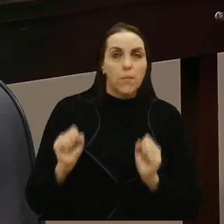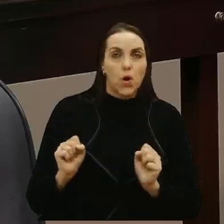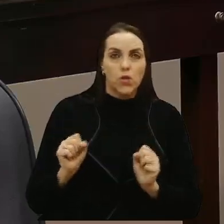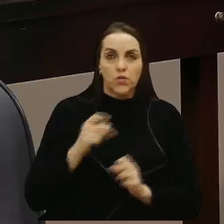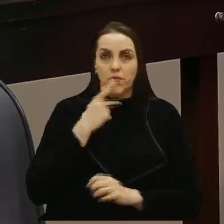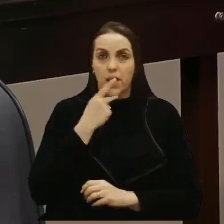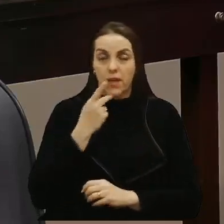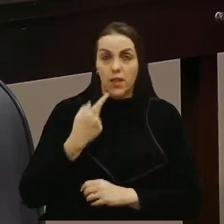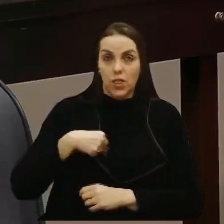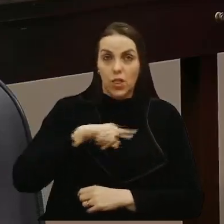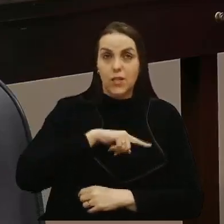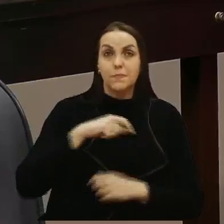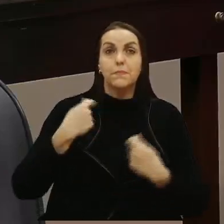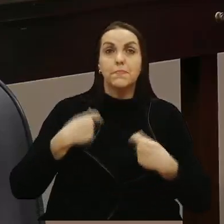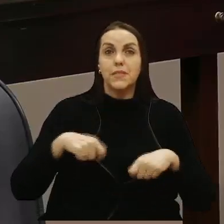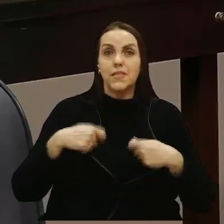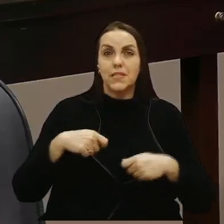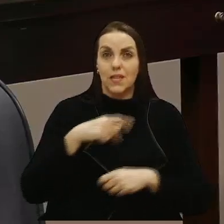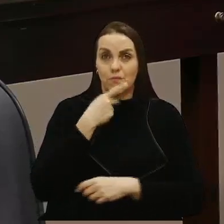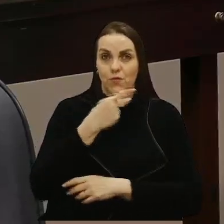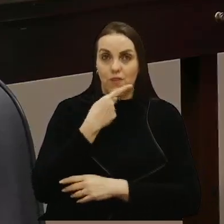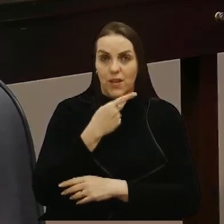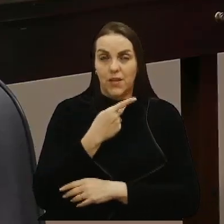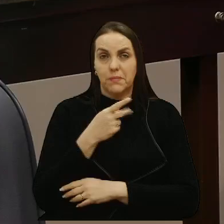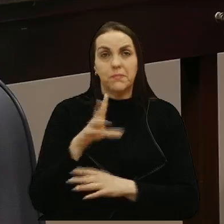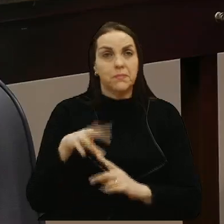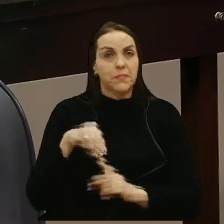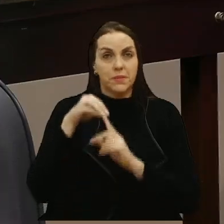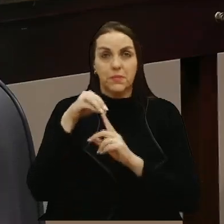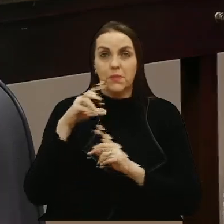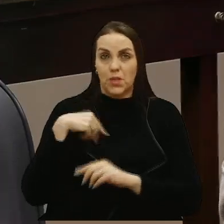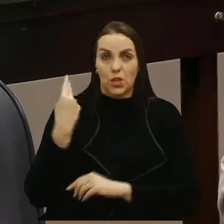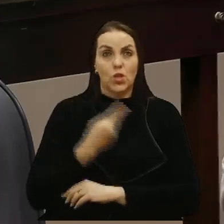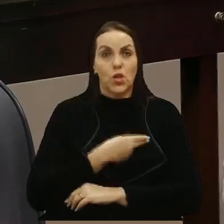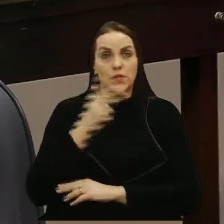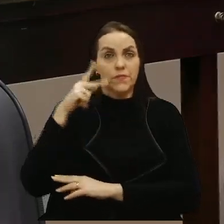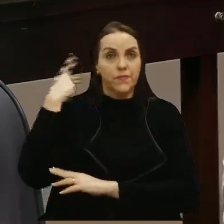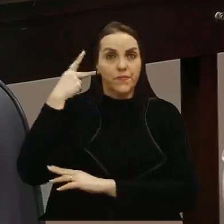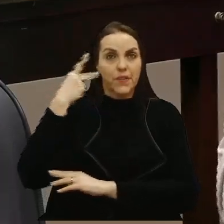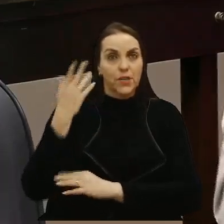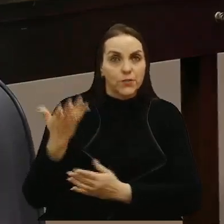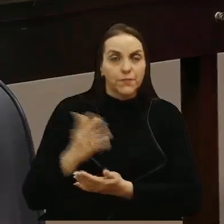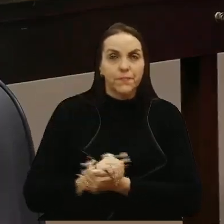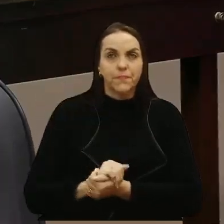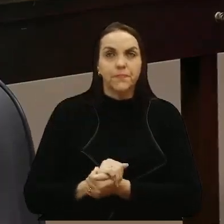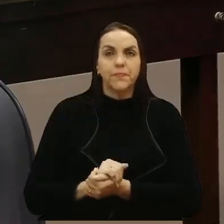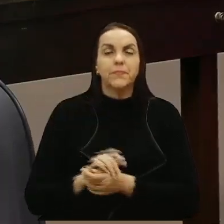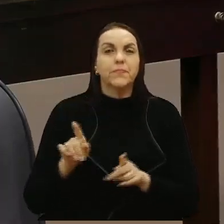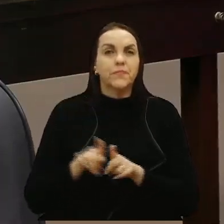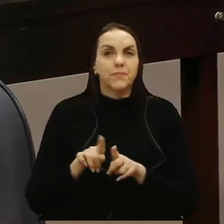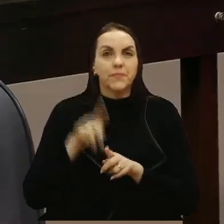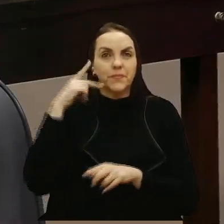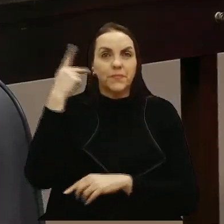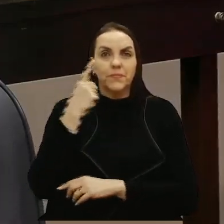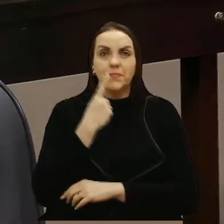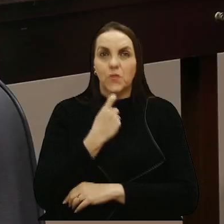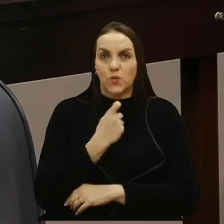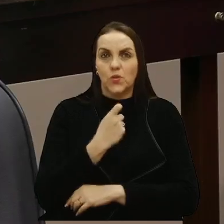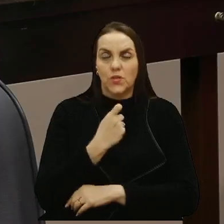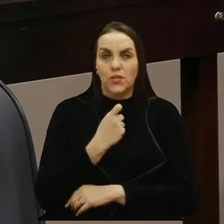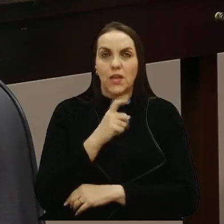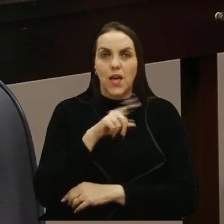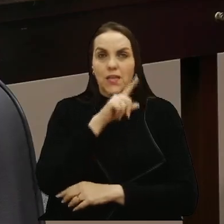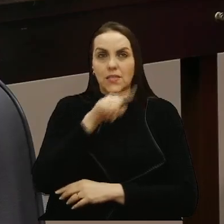para falar, principalmente a gente que é vereador, né? Queria dizer para vereadora Rose que a censura, quando a